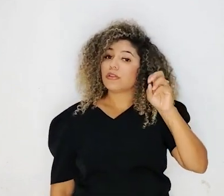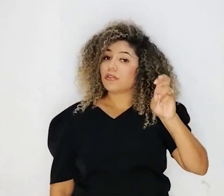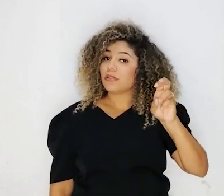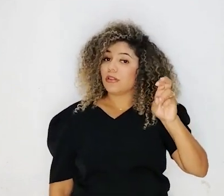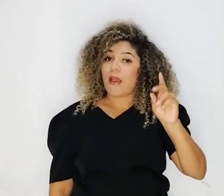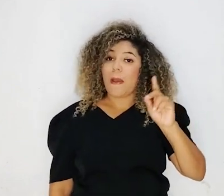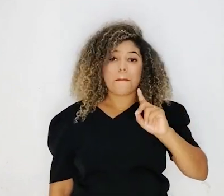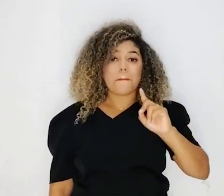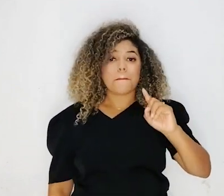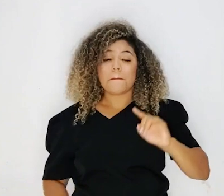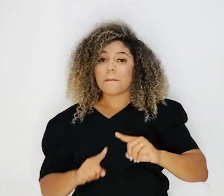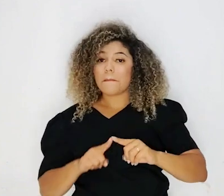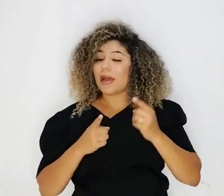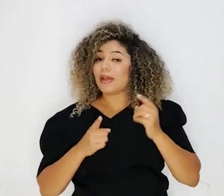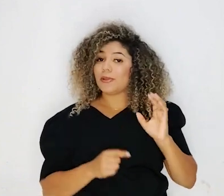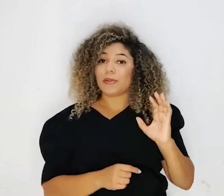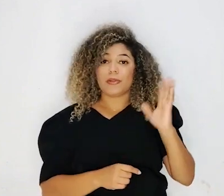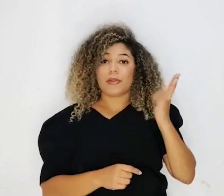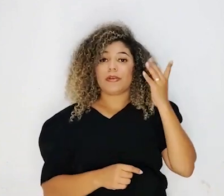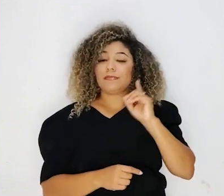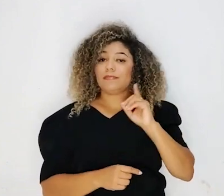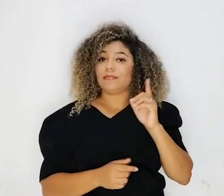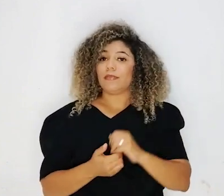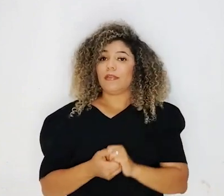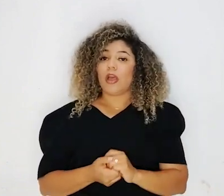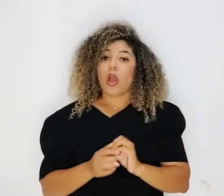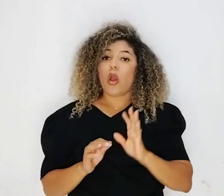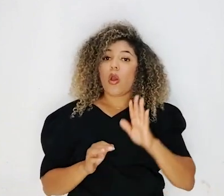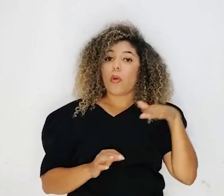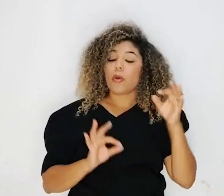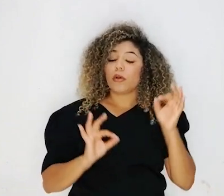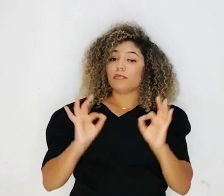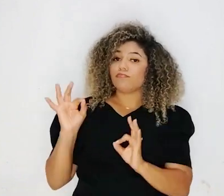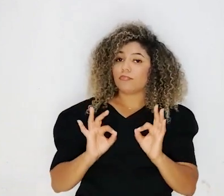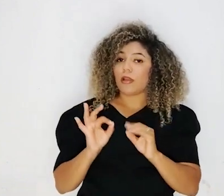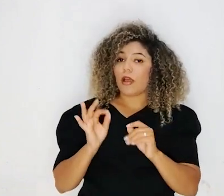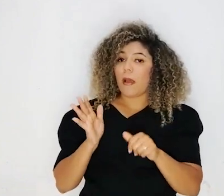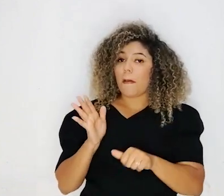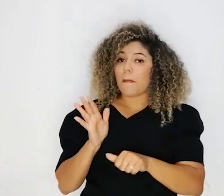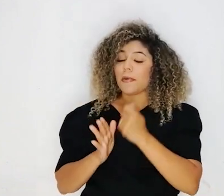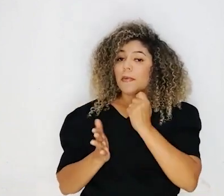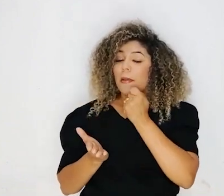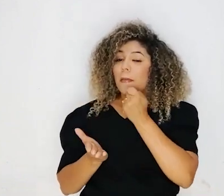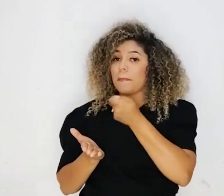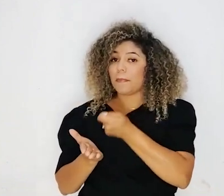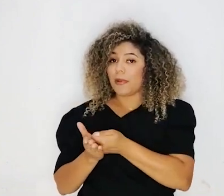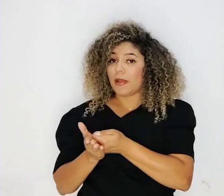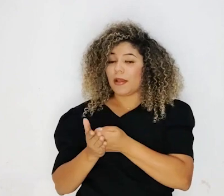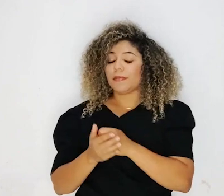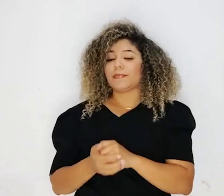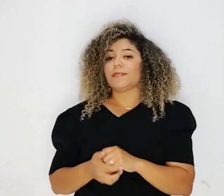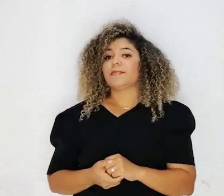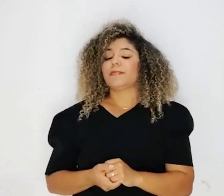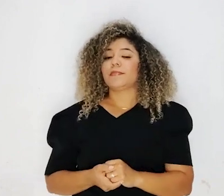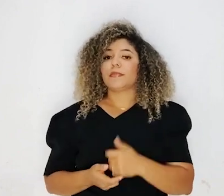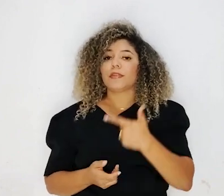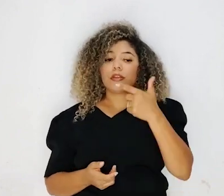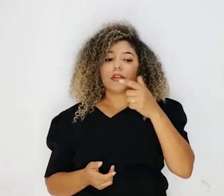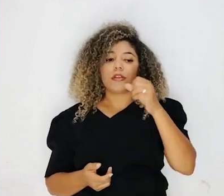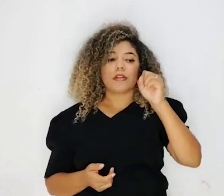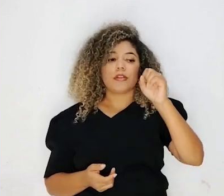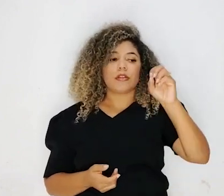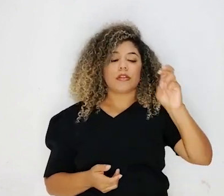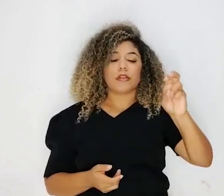285, mas não é o que ocorreu. Então, quando a gente fizer aqui o primeiro pagamento, 285